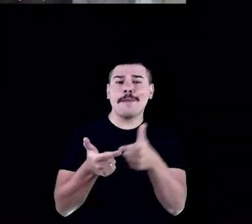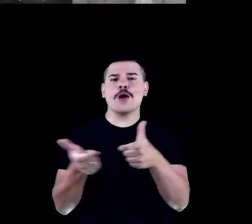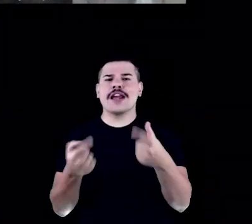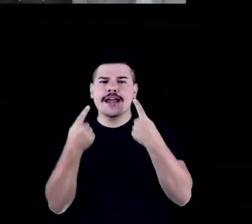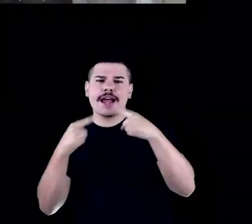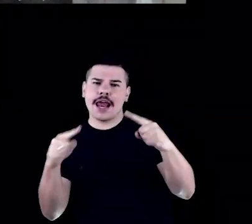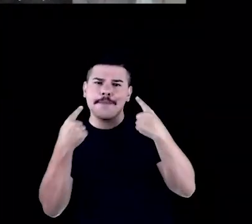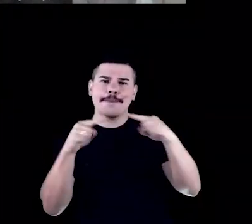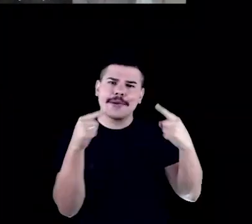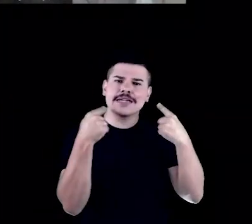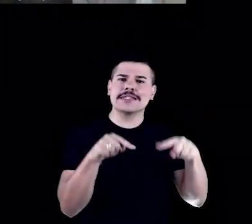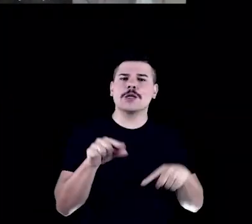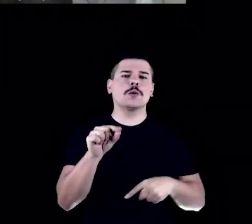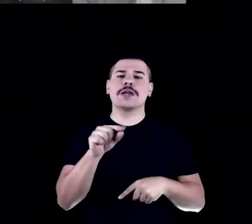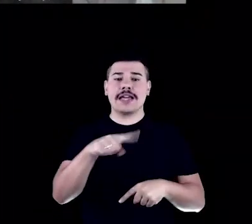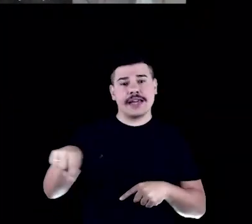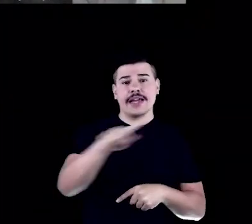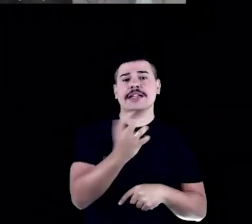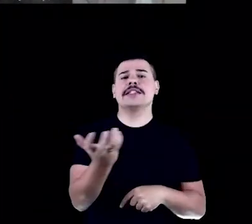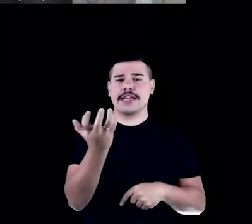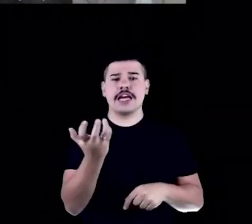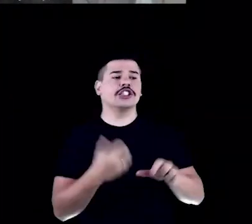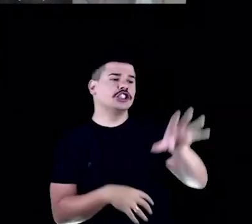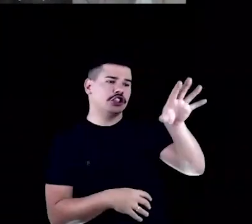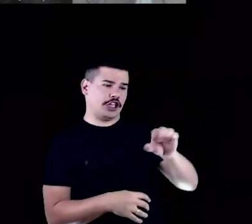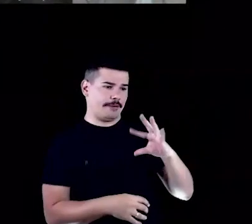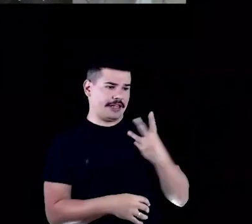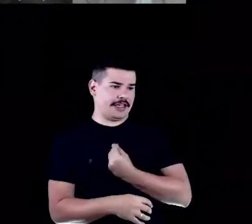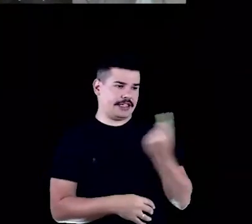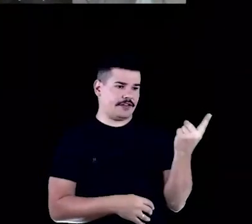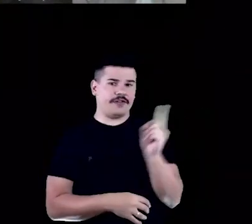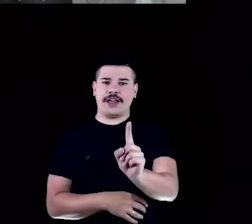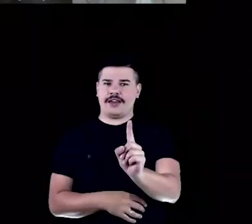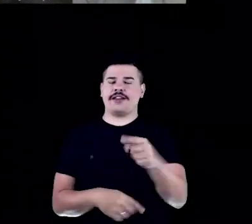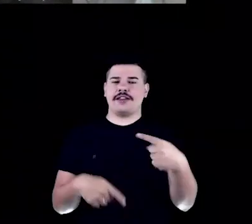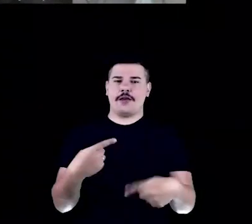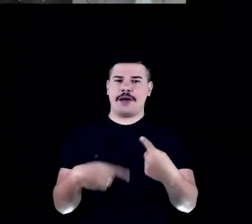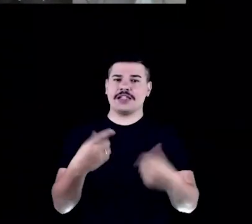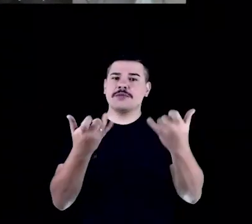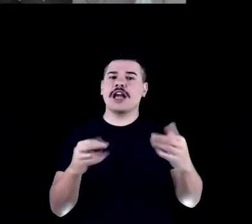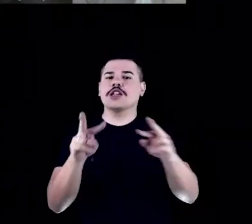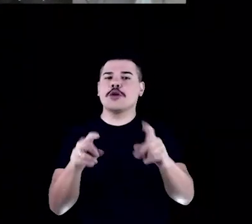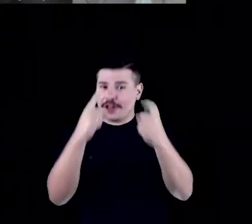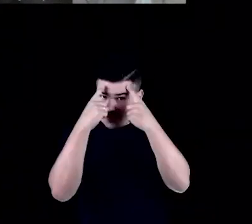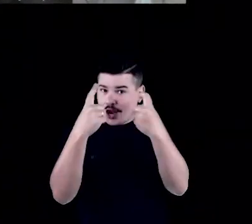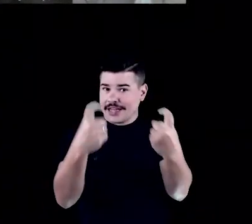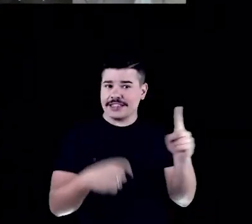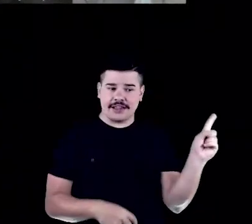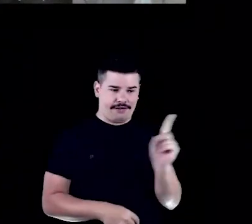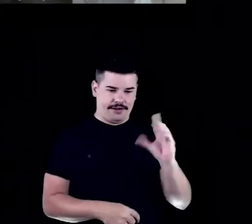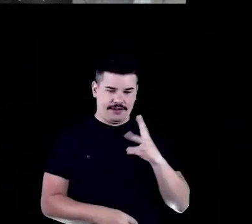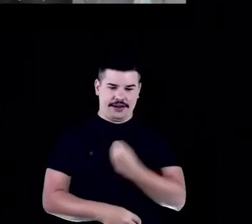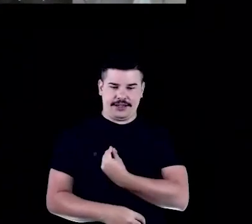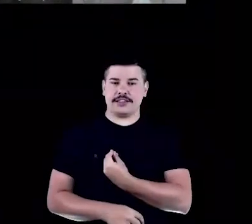das reclamações vem disso, assim, que eles vão chamar a pessoa trans para o debate só quando falam sobre violência trans.